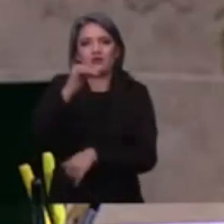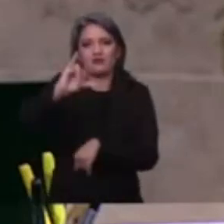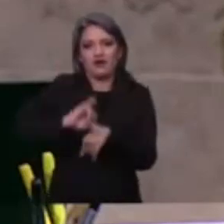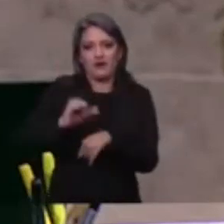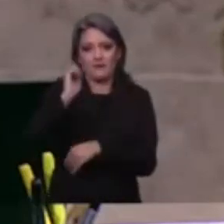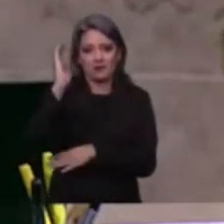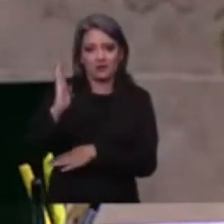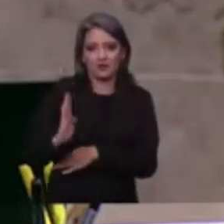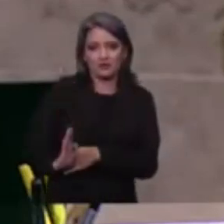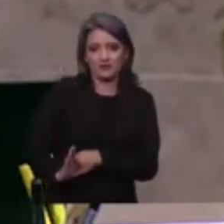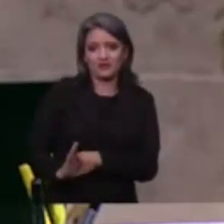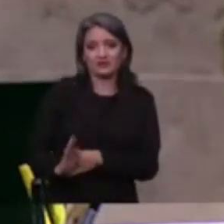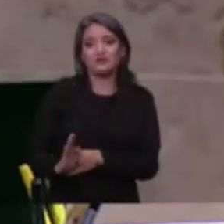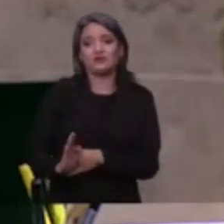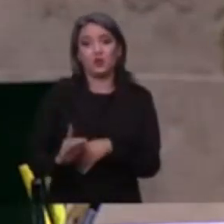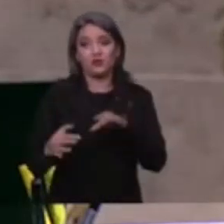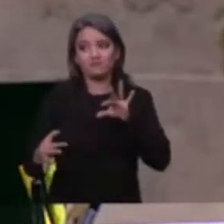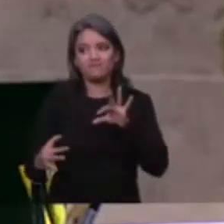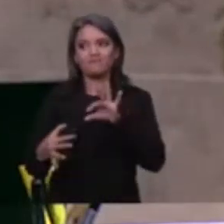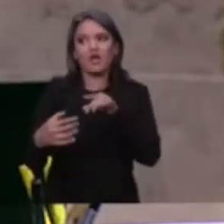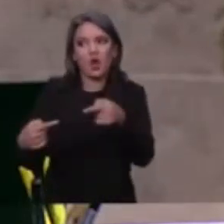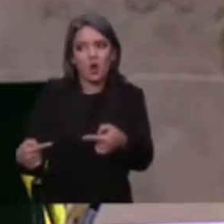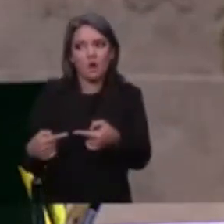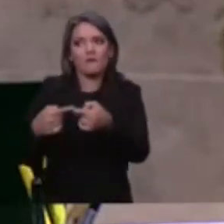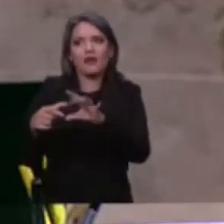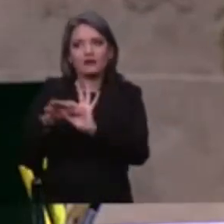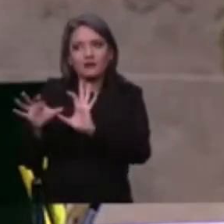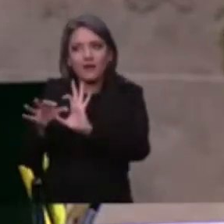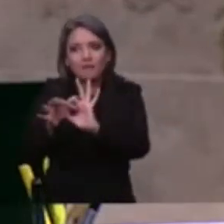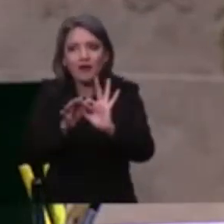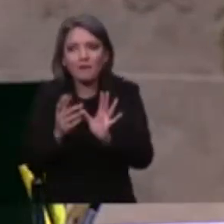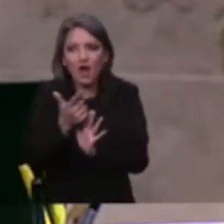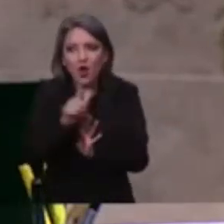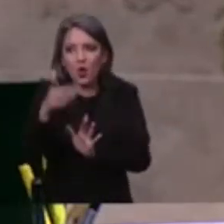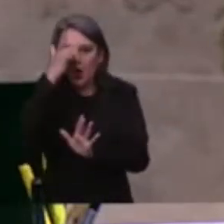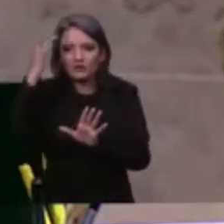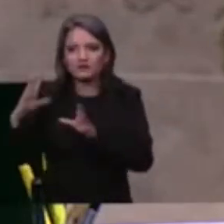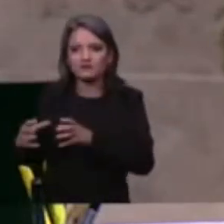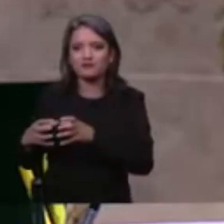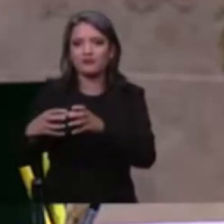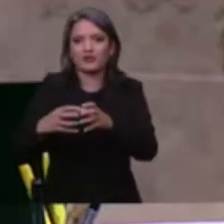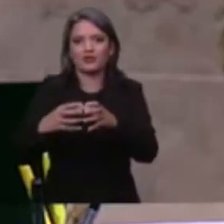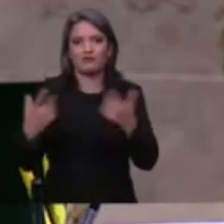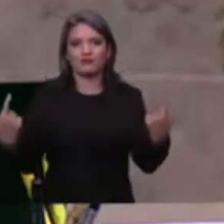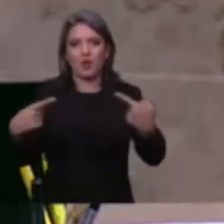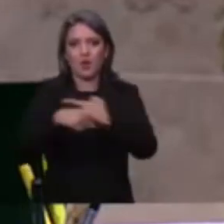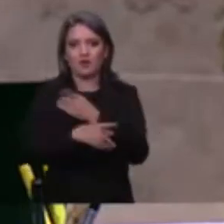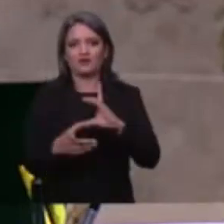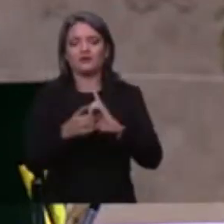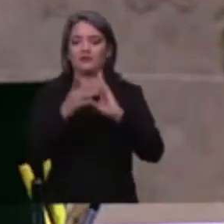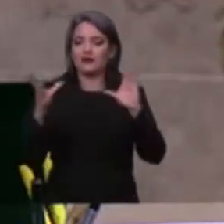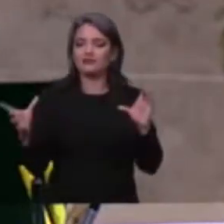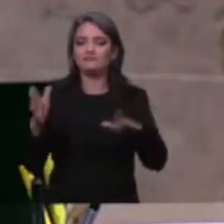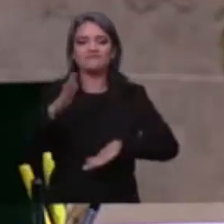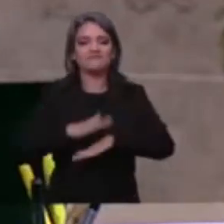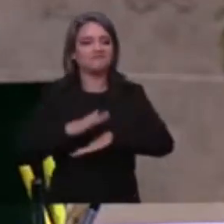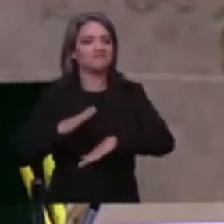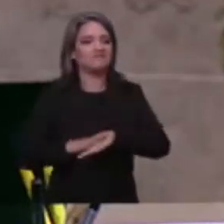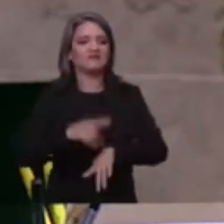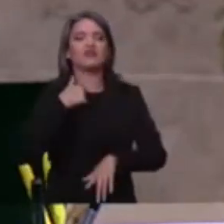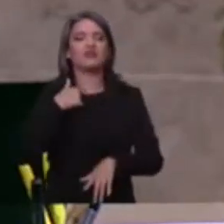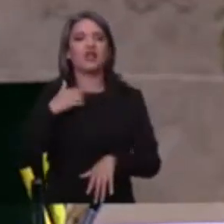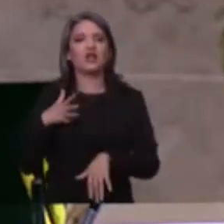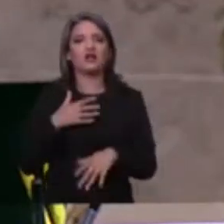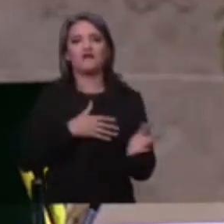República e de forma associada com os demais integrantes da turba antidemocrática, deliberadamente se deslocou